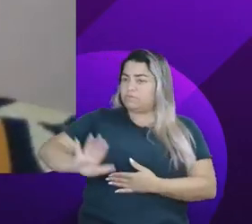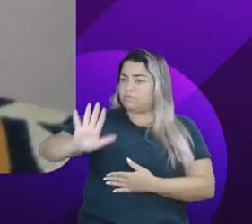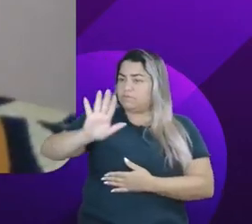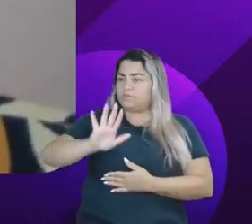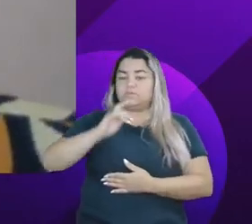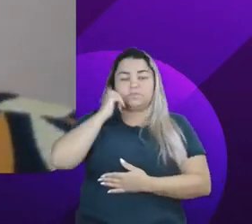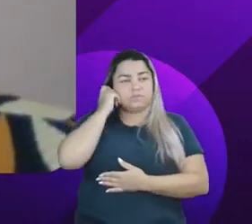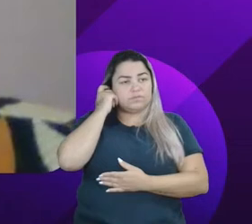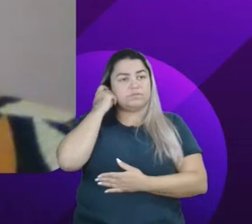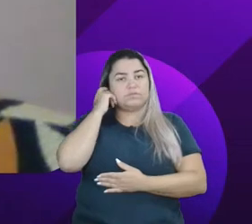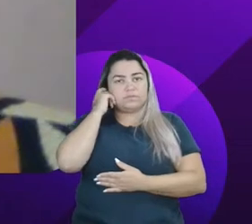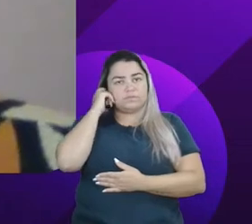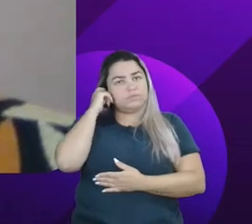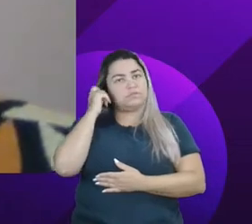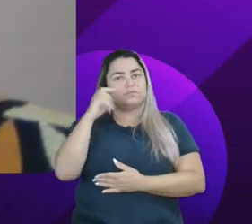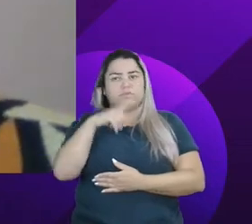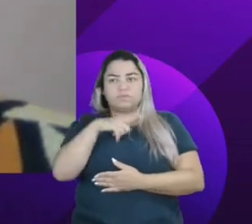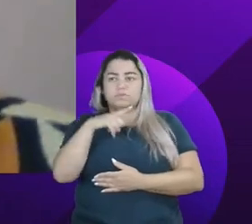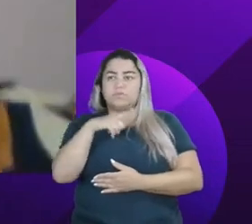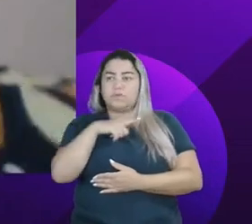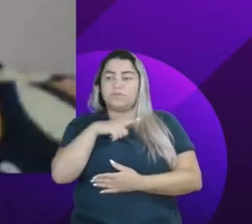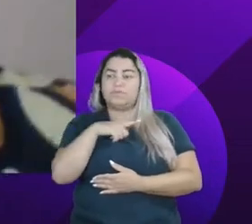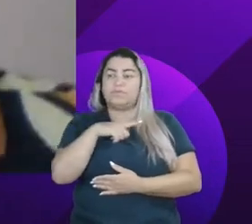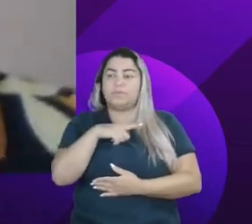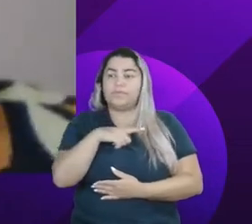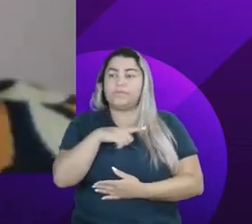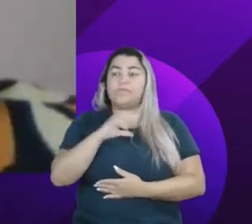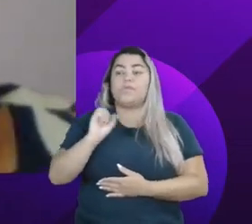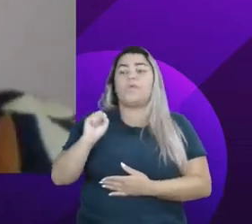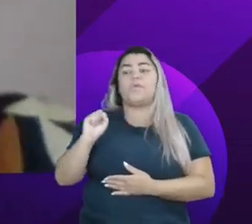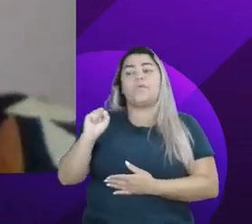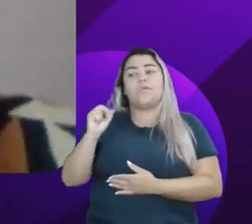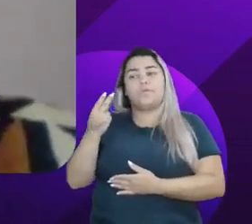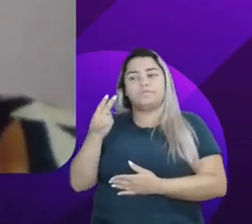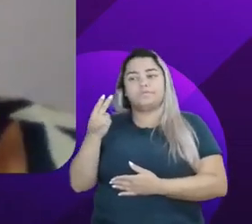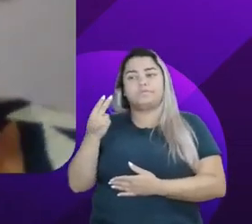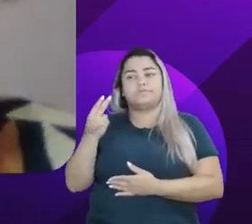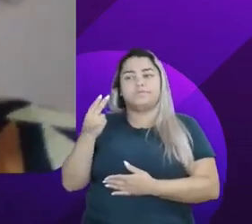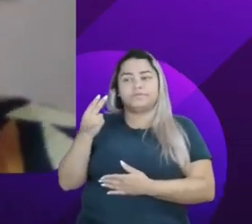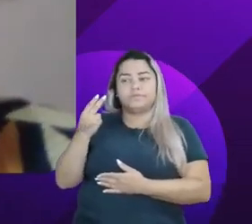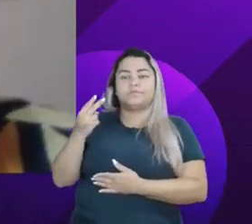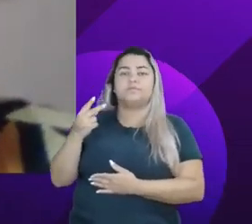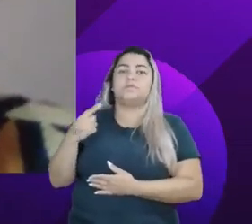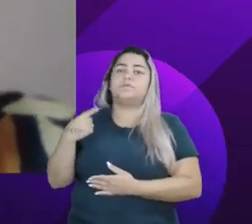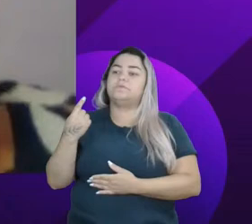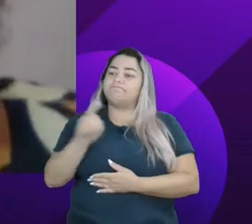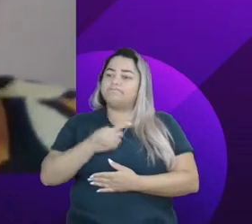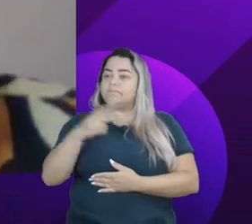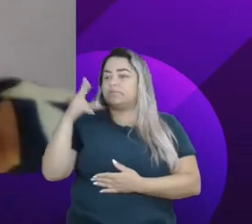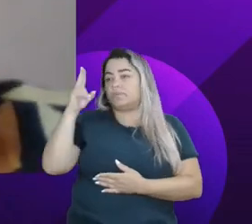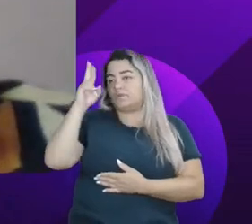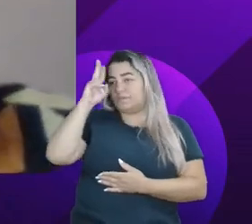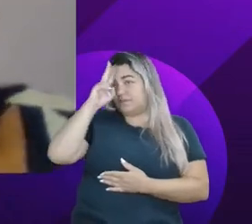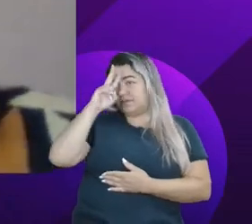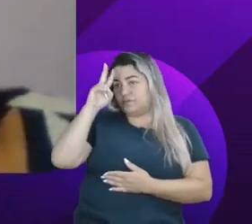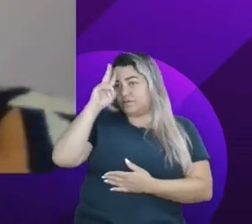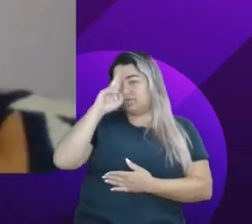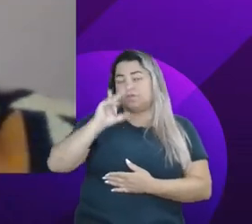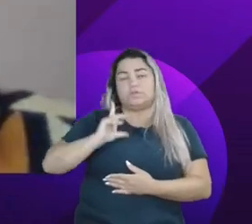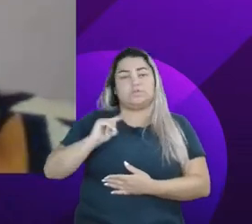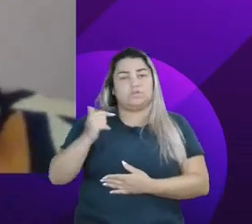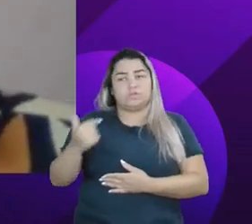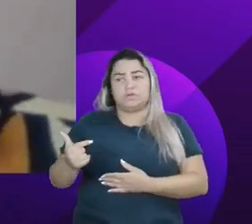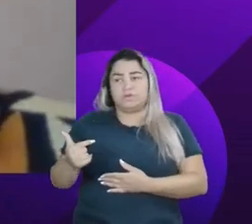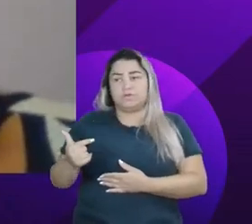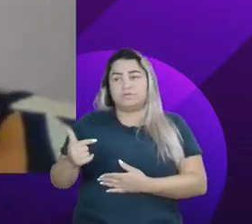alguns momentos nós tivemos, ou muito recente na nossa história, não tivemos